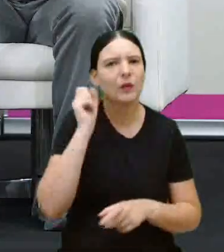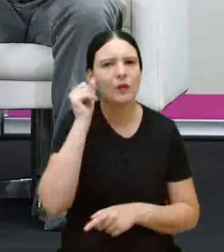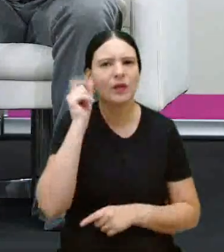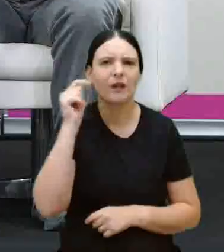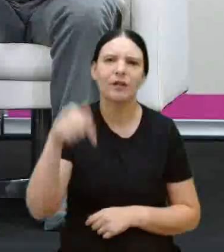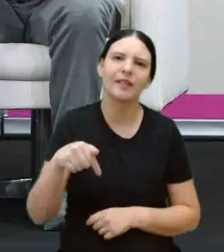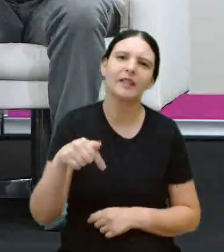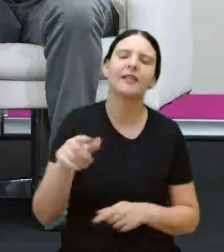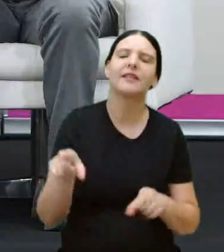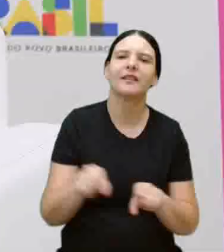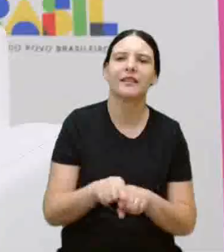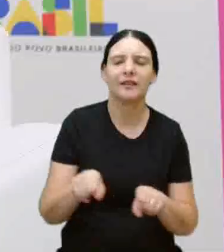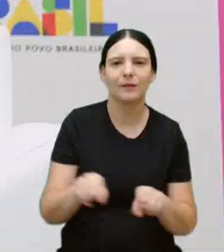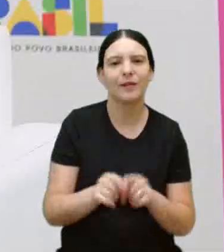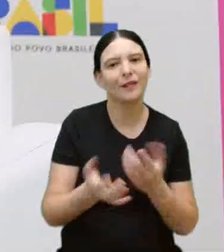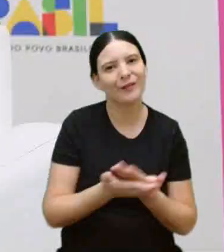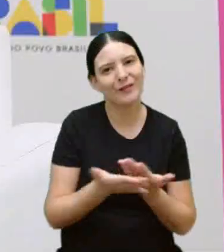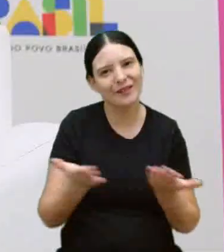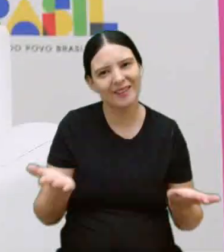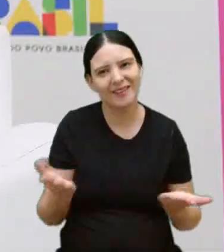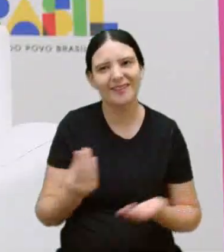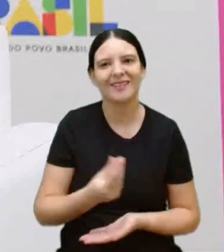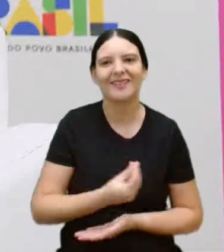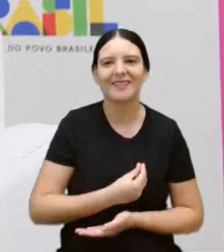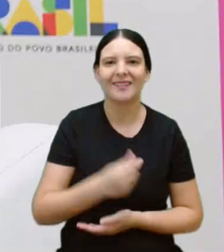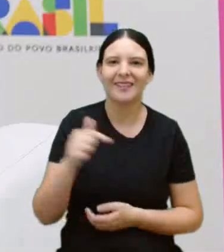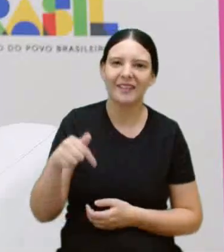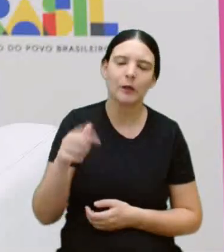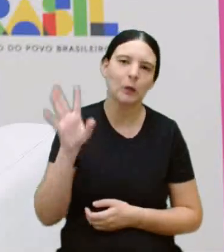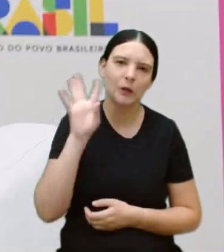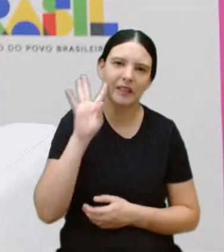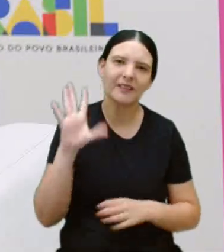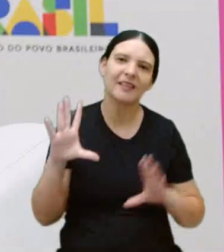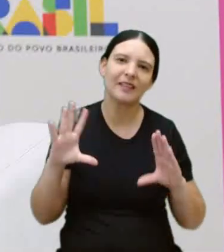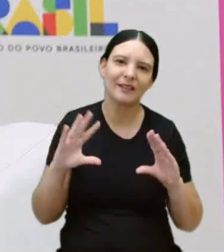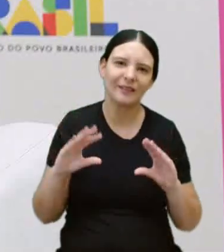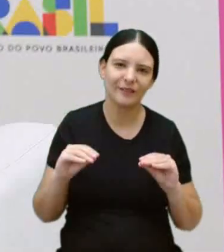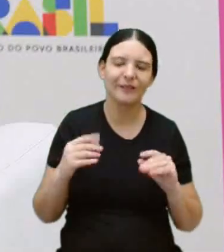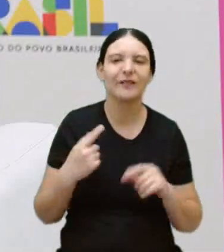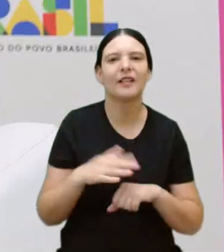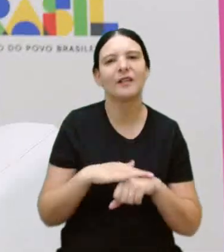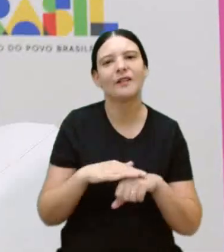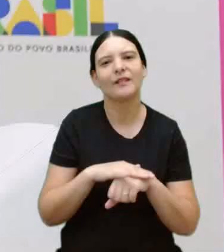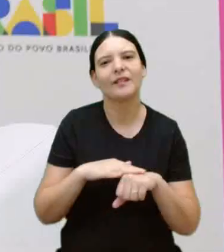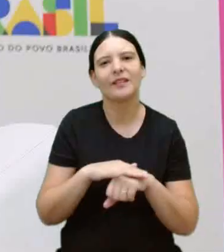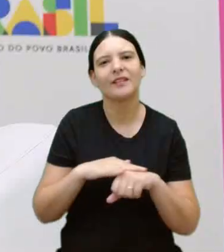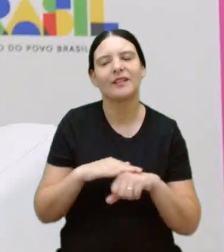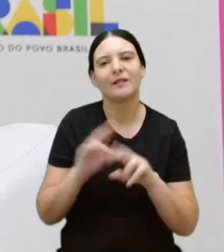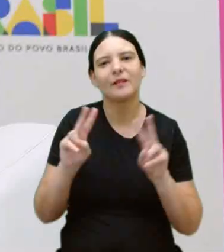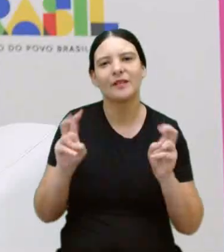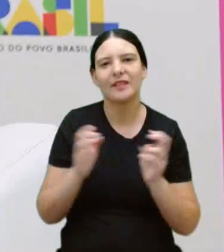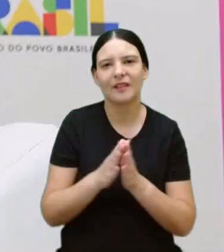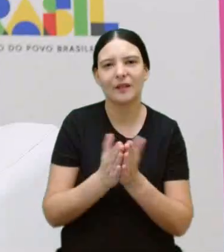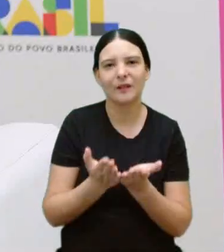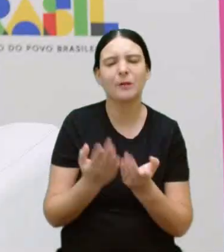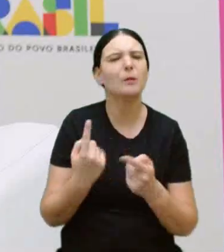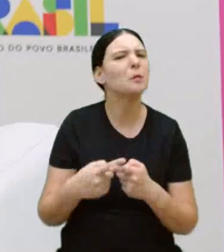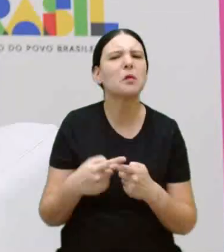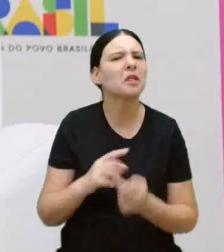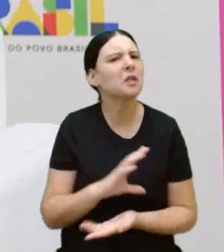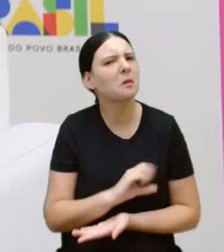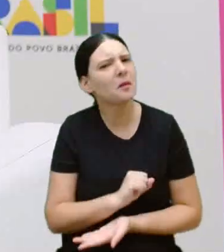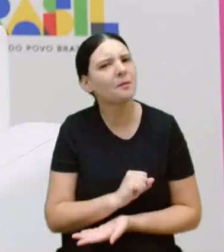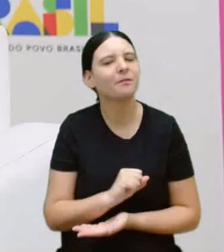disponibilidade de vocês que estão aqui na quarta-feira à noite para a gente conversar um pouquinho sobre esse livro, que é o Porque Amamos, que é um